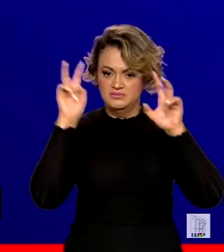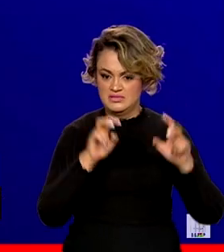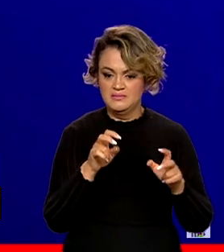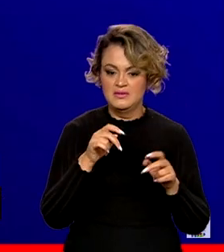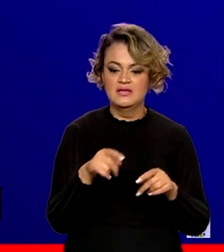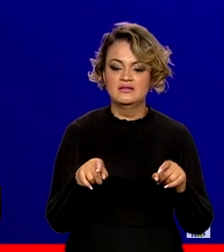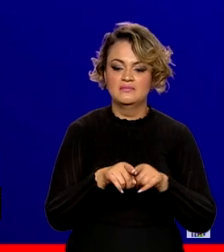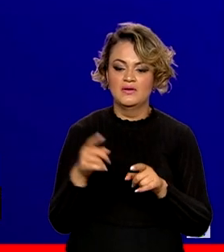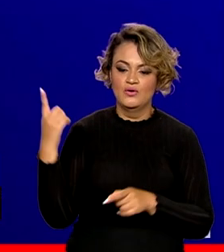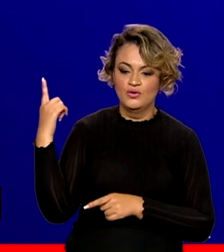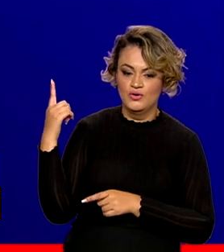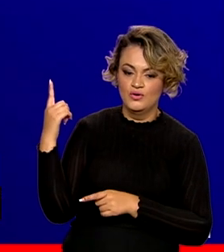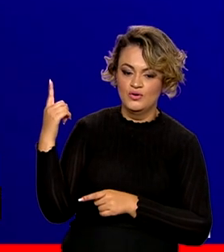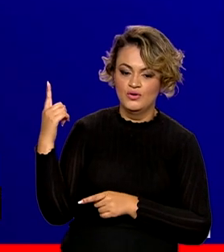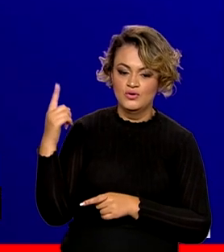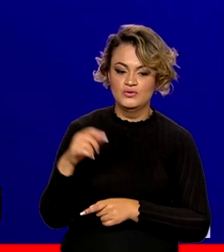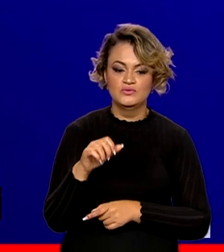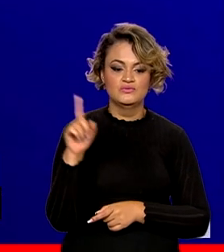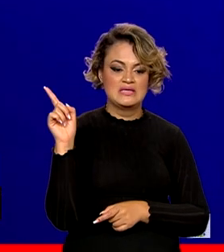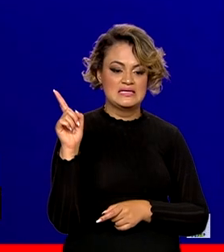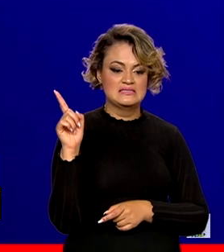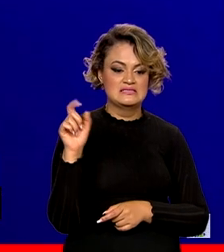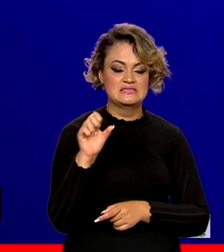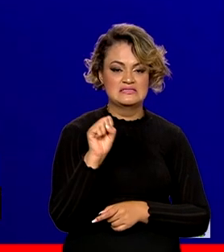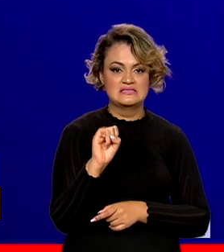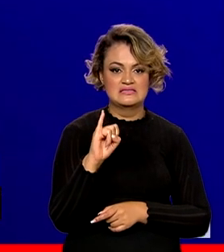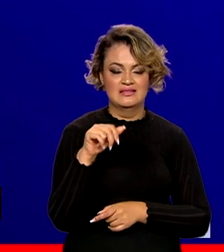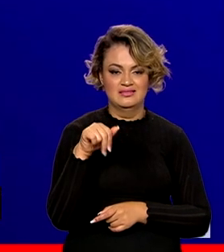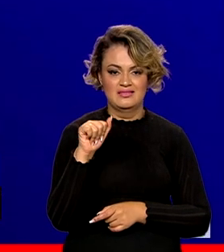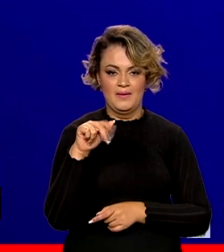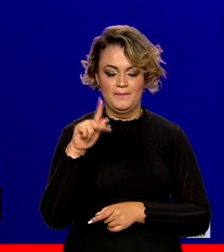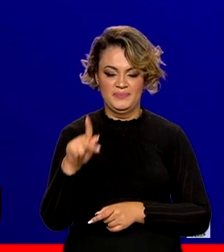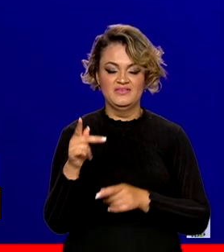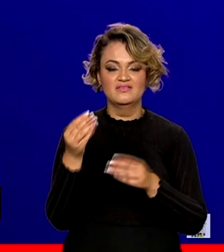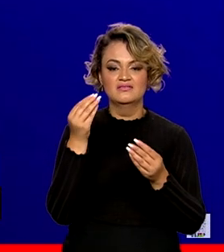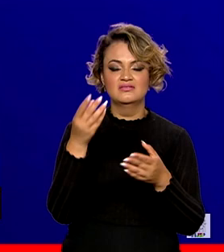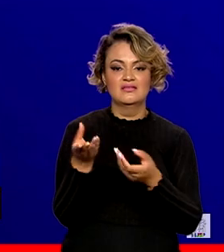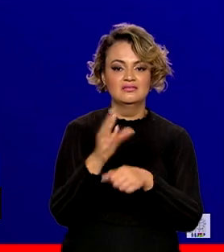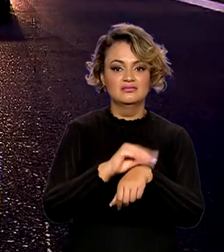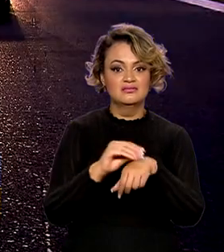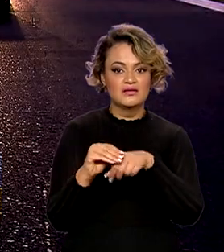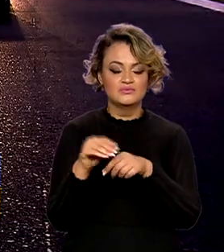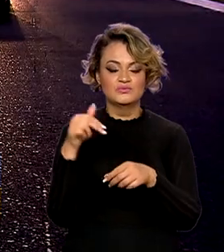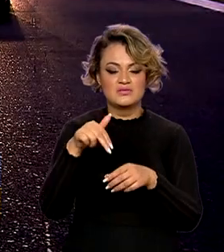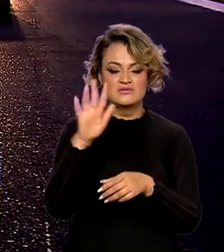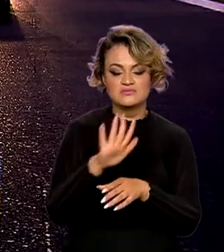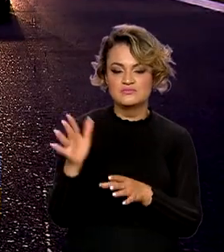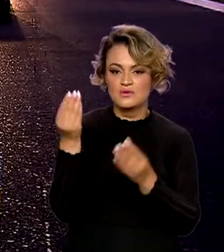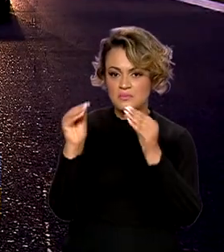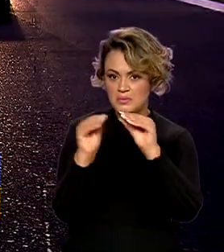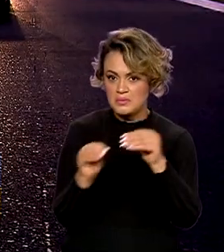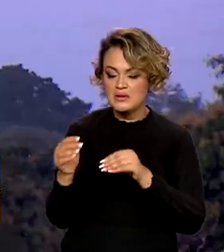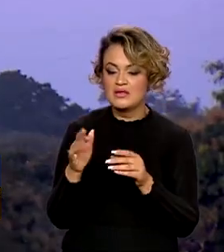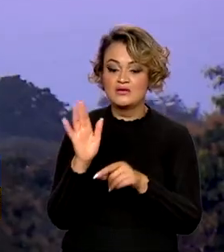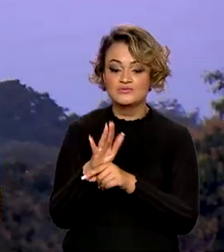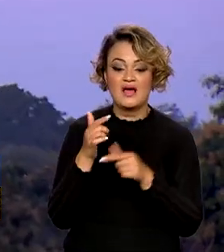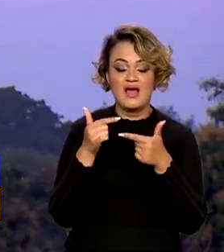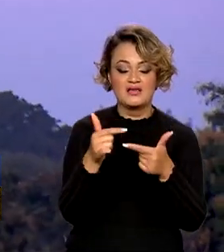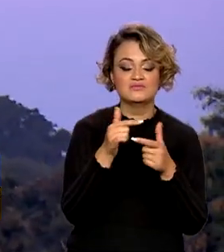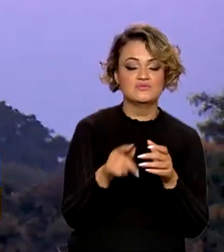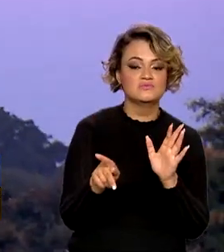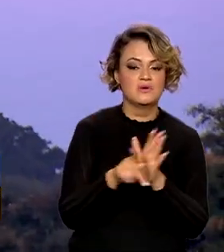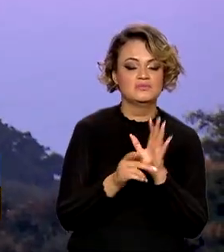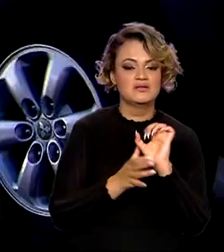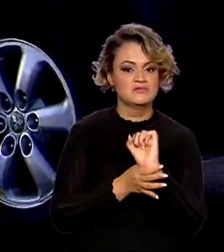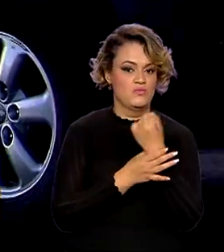tema e o relançamento do sinapi instrumento que centraliza dados nacionais e auxilia operações de Segurança